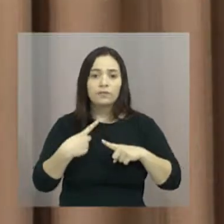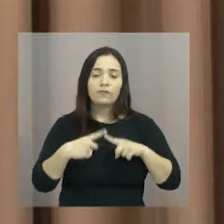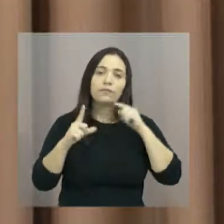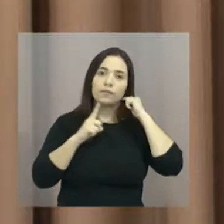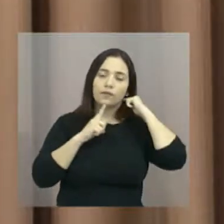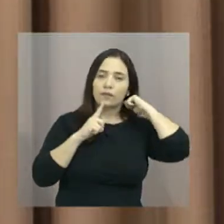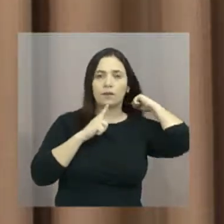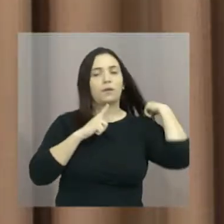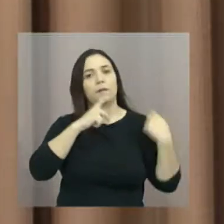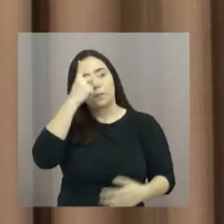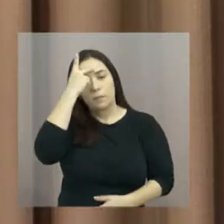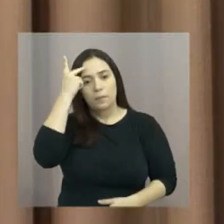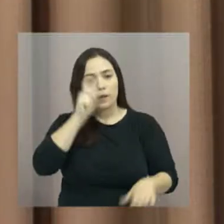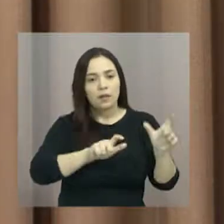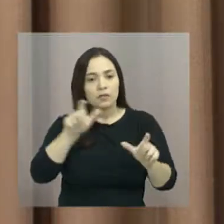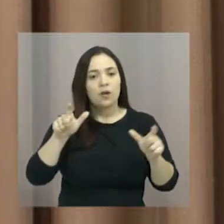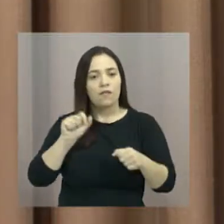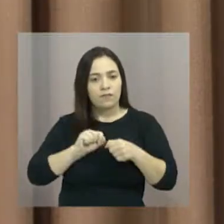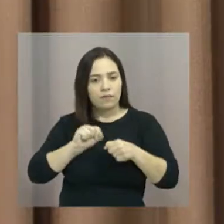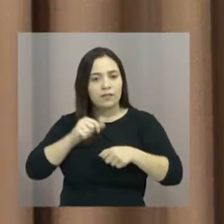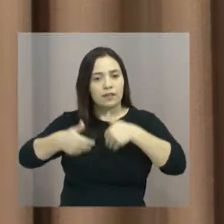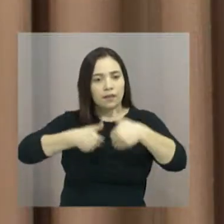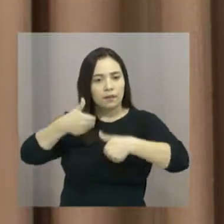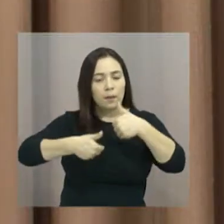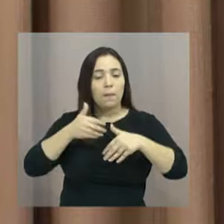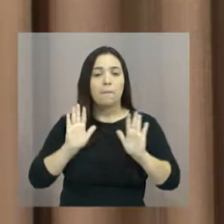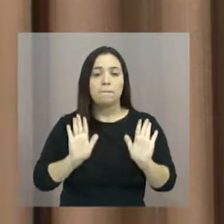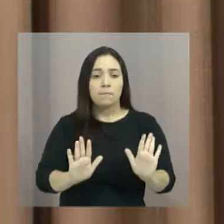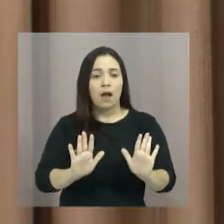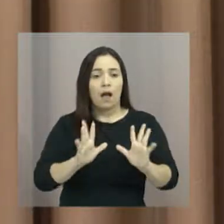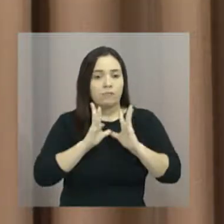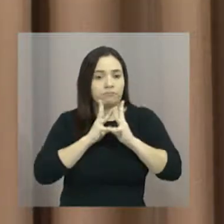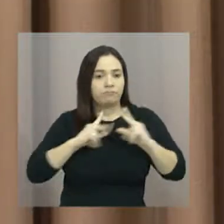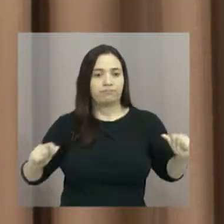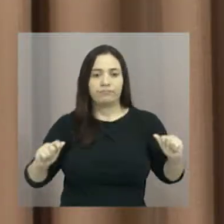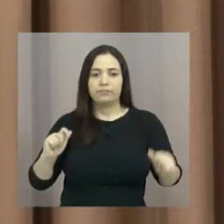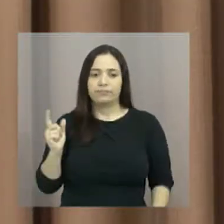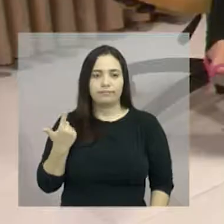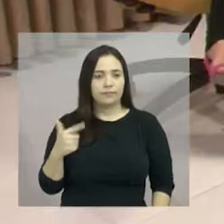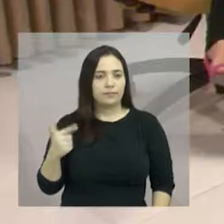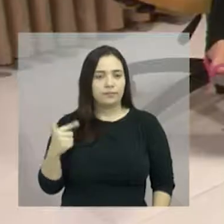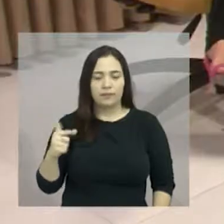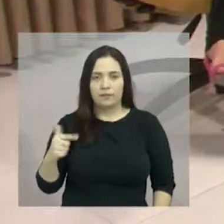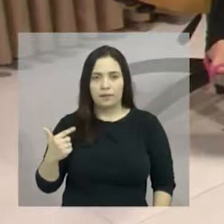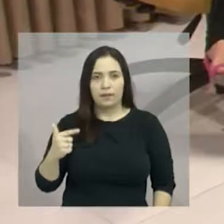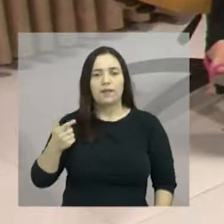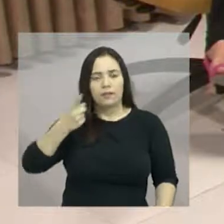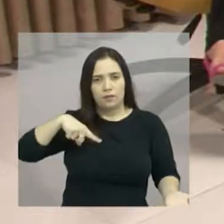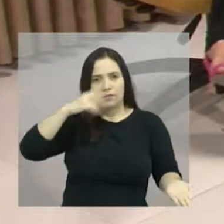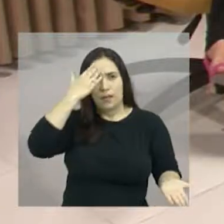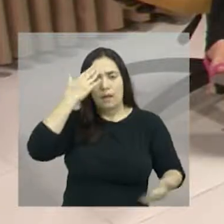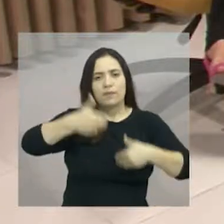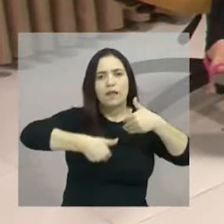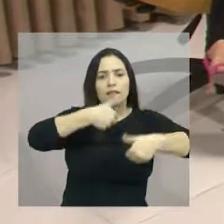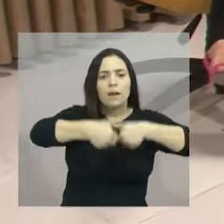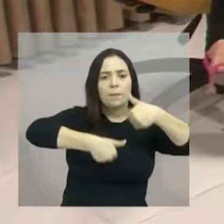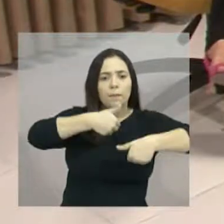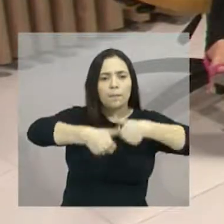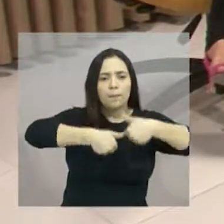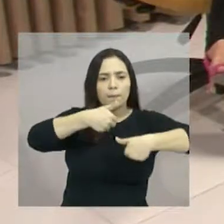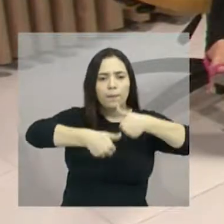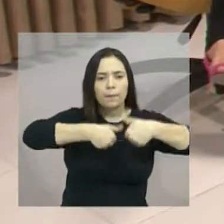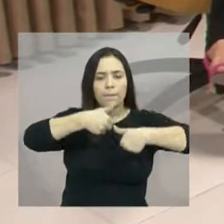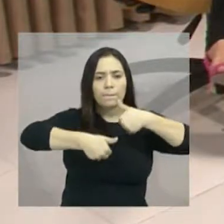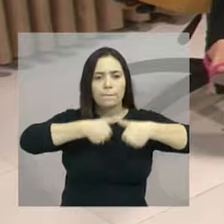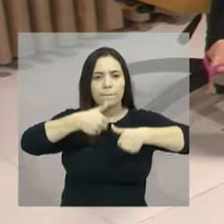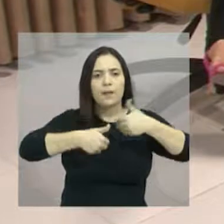muitas pessoas que falam que fizeram um tratamento, mas que ainda não estão completamente curadas. E a gente sabe que esse tratamento, fazer o tratamento,